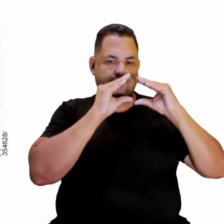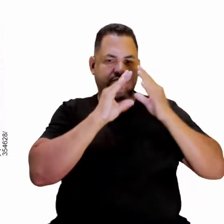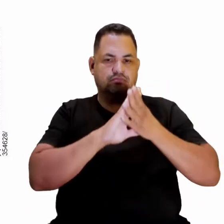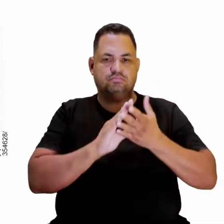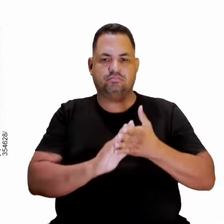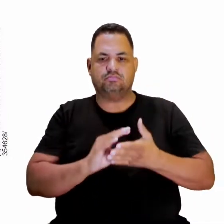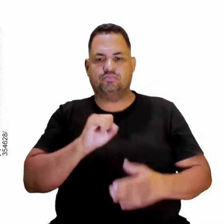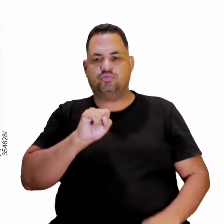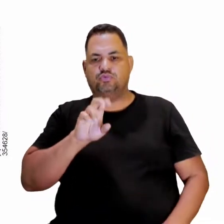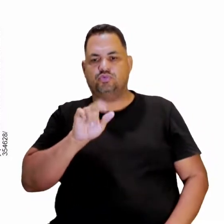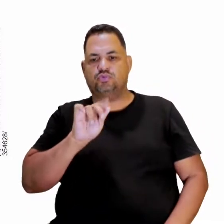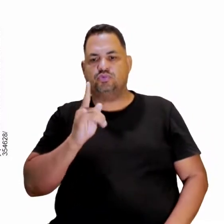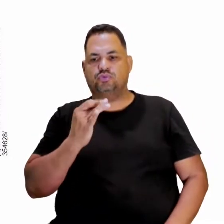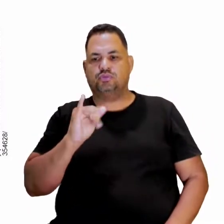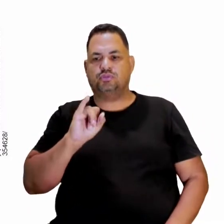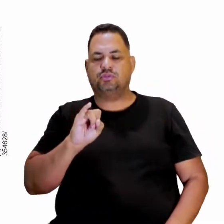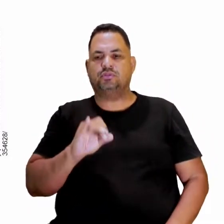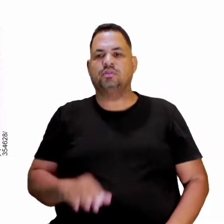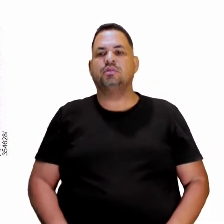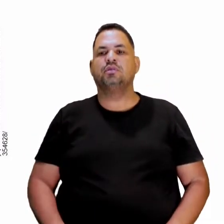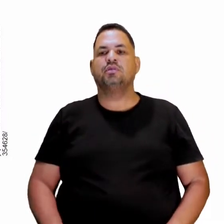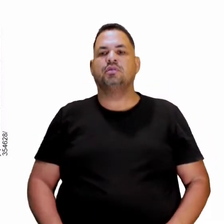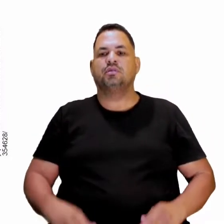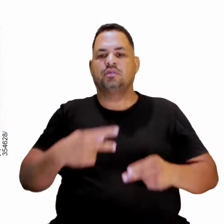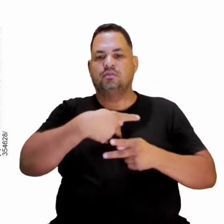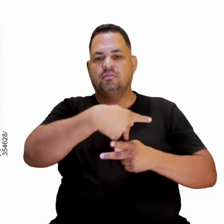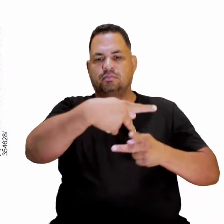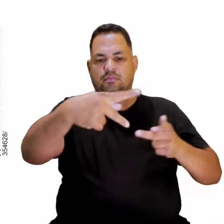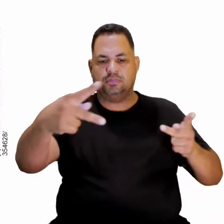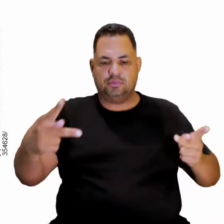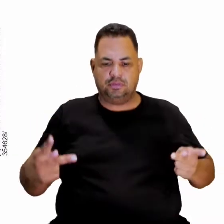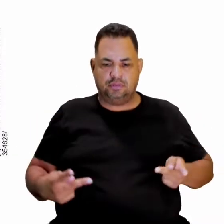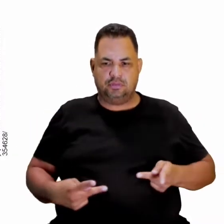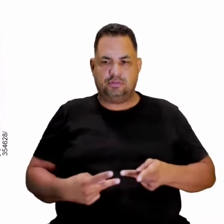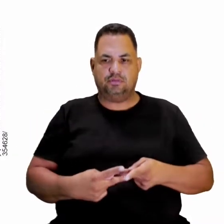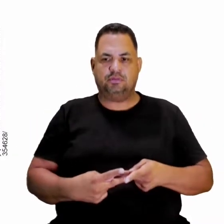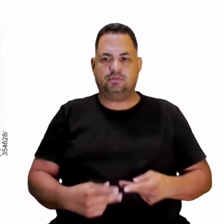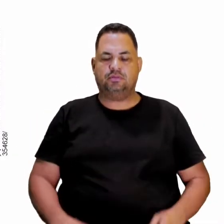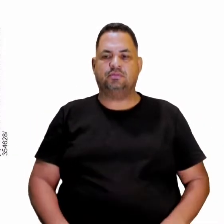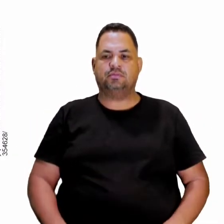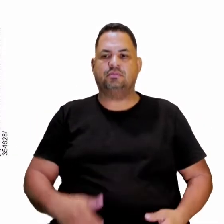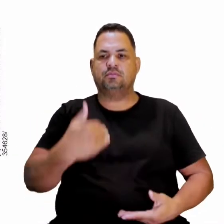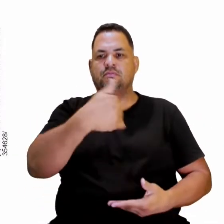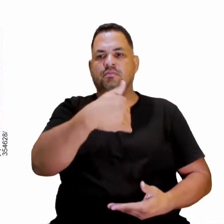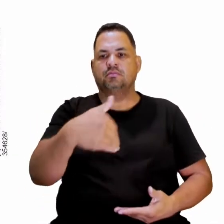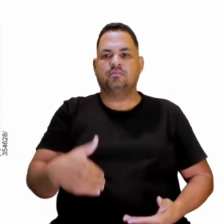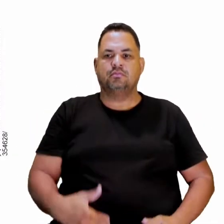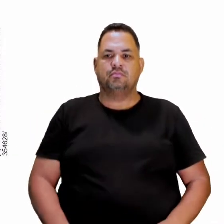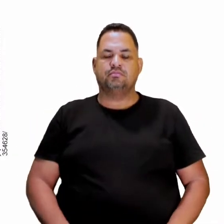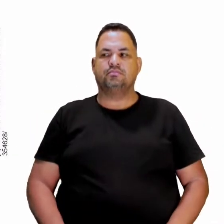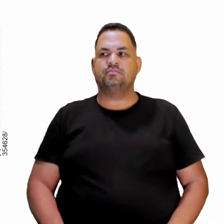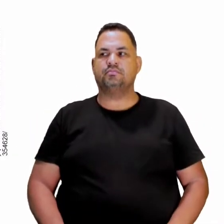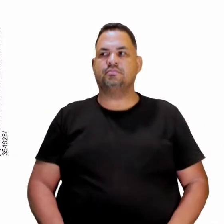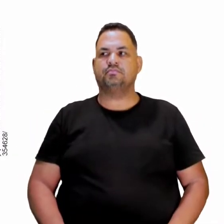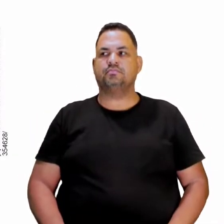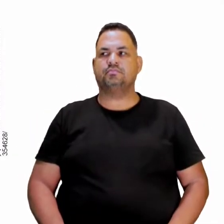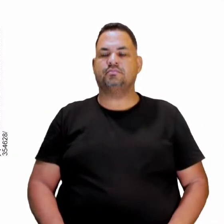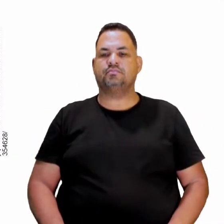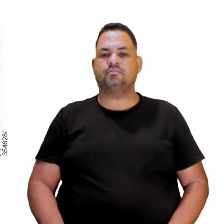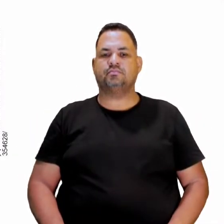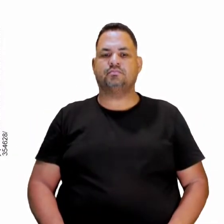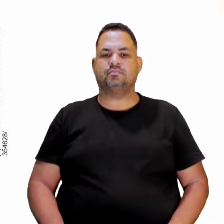tá? A gente vai falar sushi, não sushi. Pizza. Muito bem. I ordered